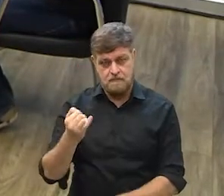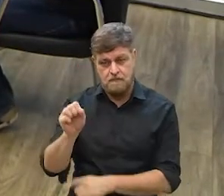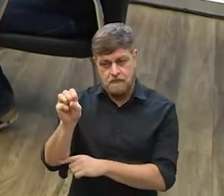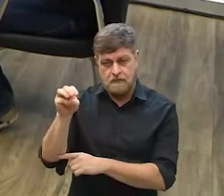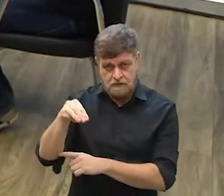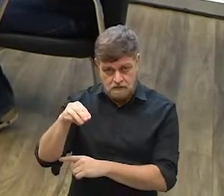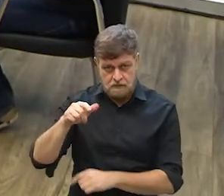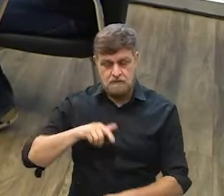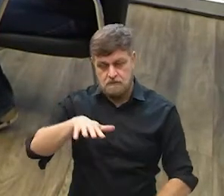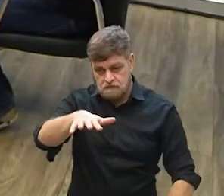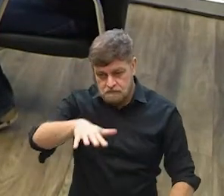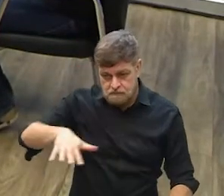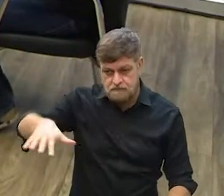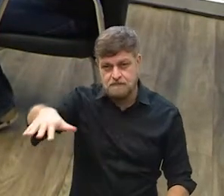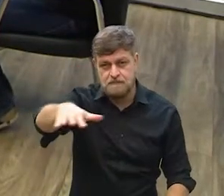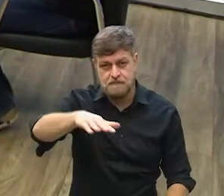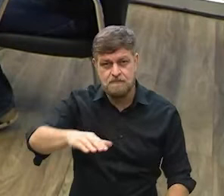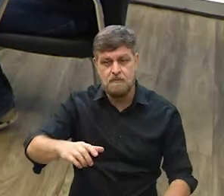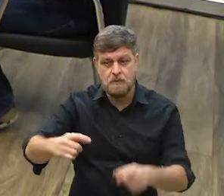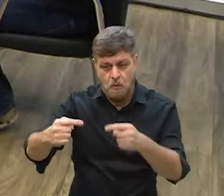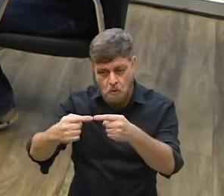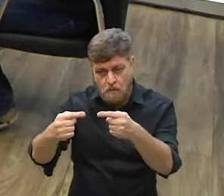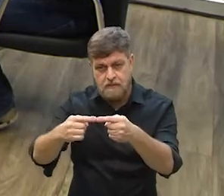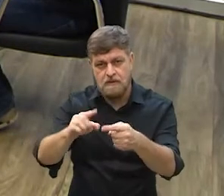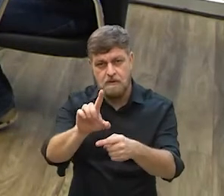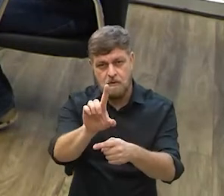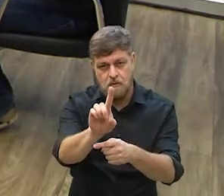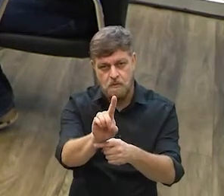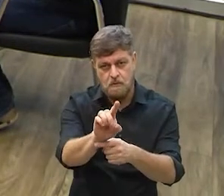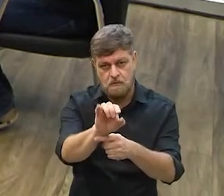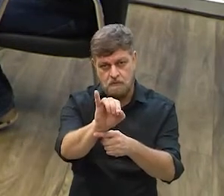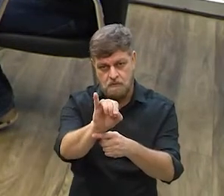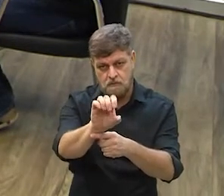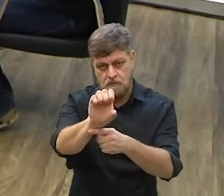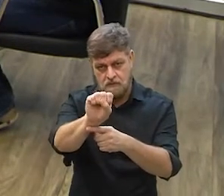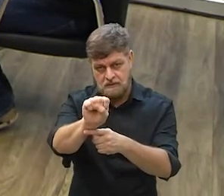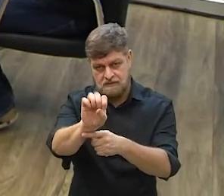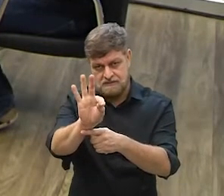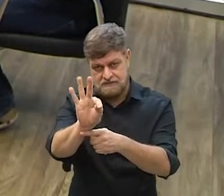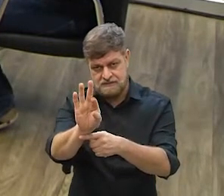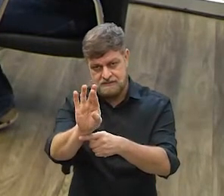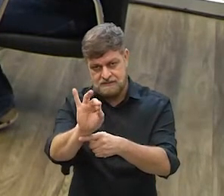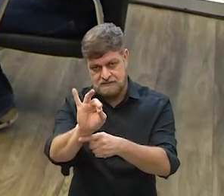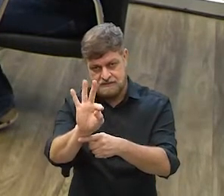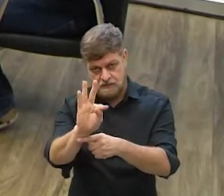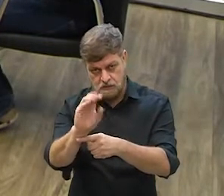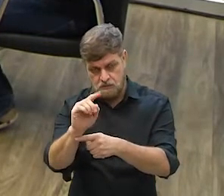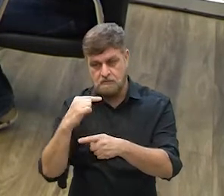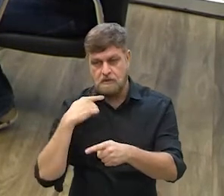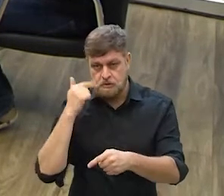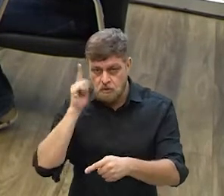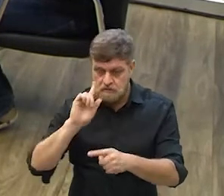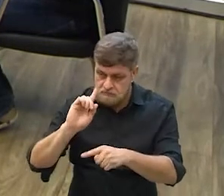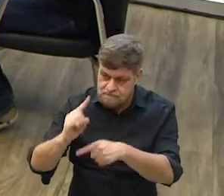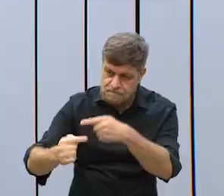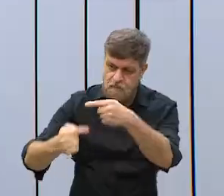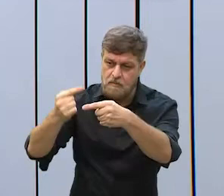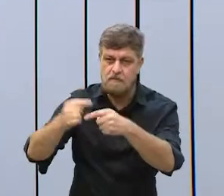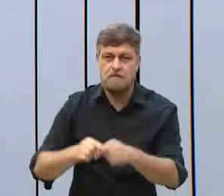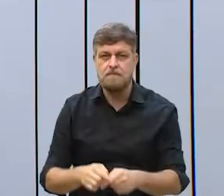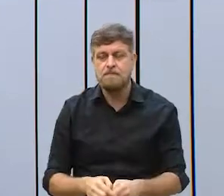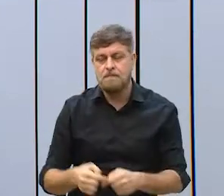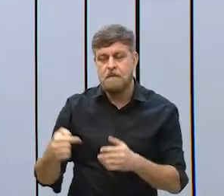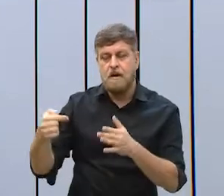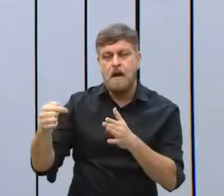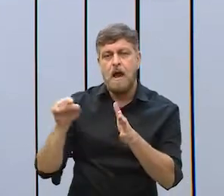elevação da região a distrito, né, para que nós dessemos um passo à frente. Mas a pergunta,